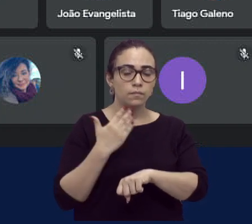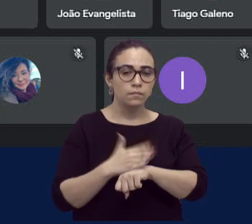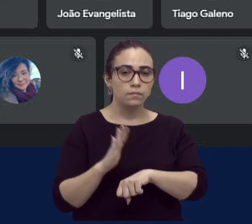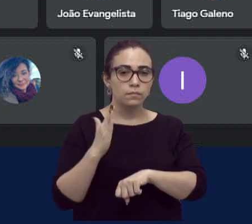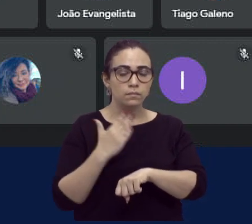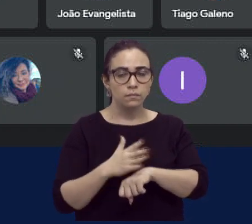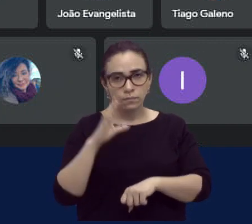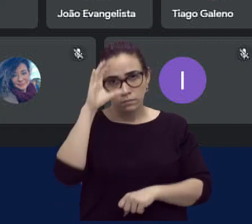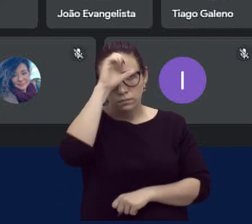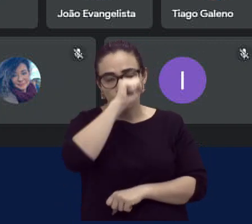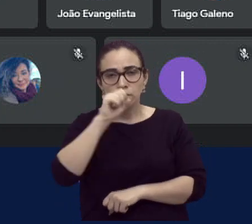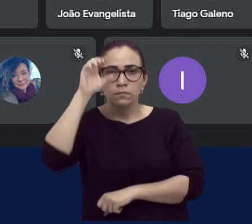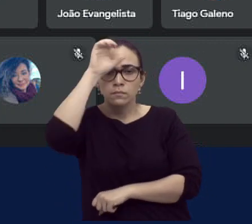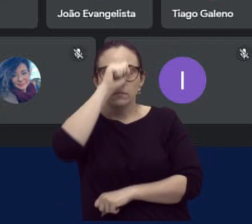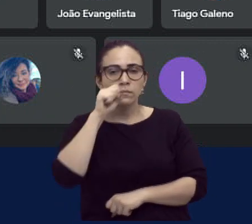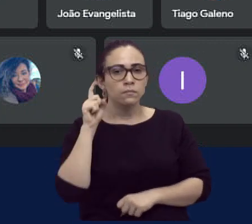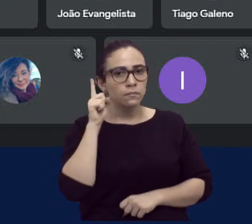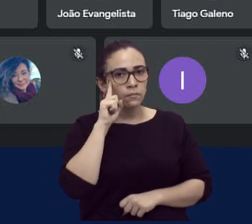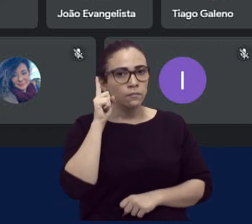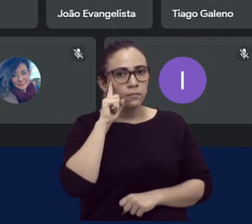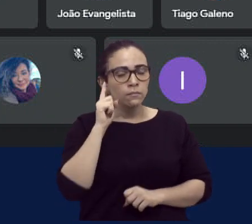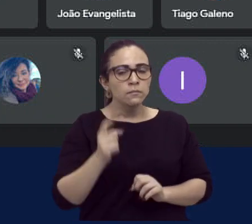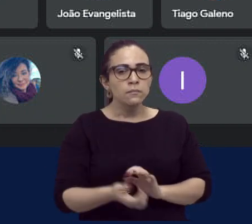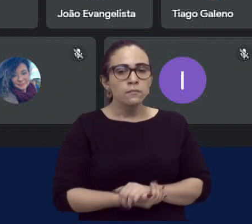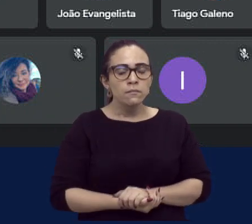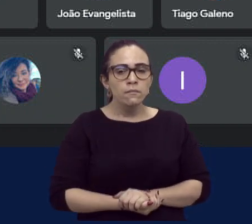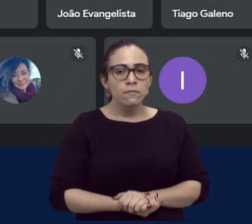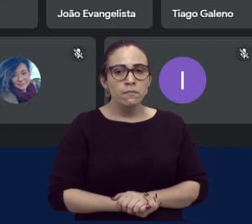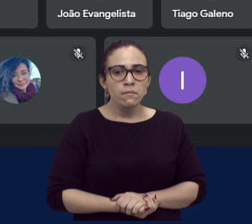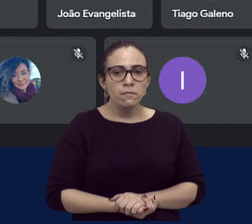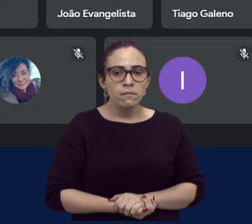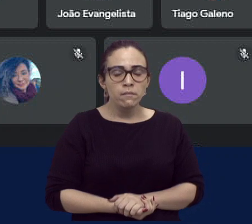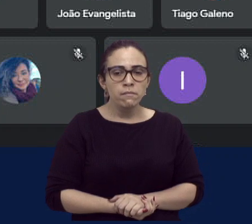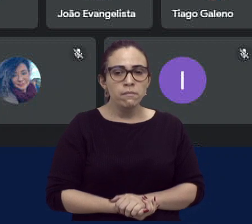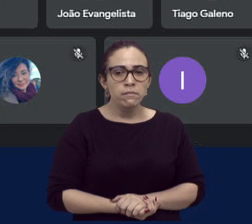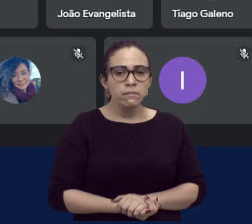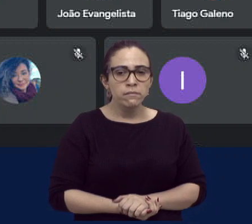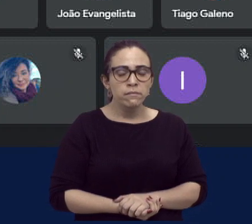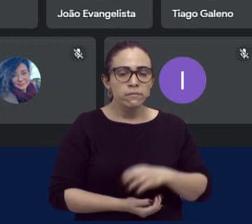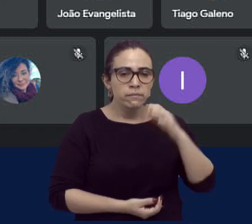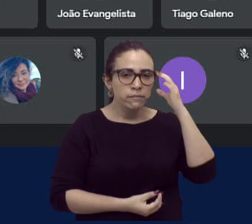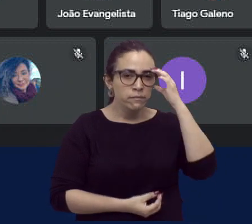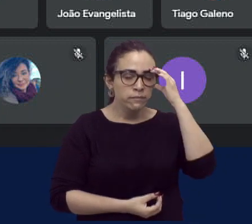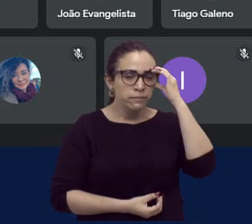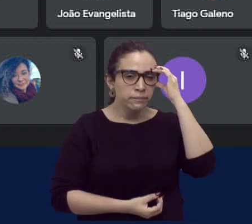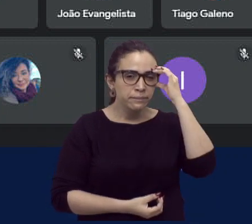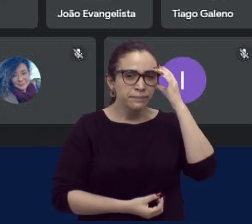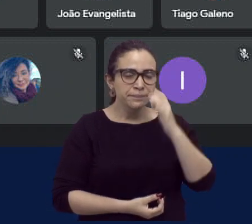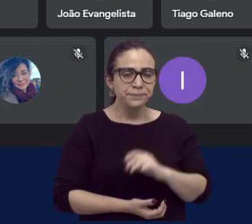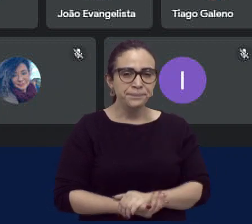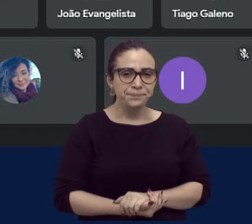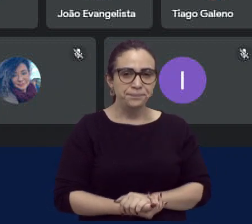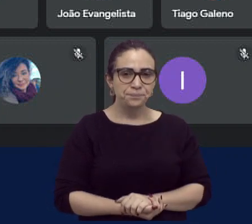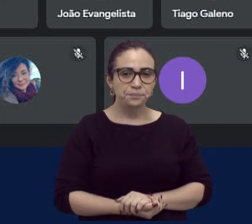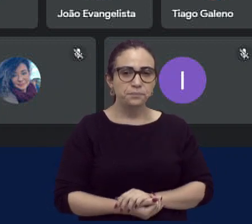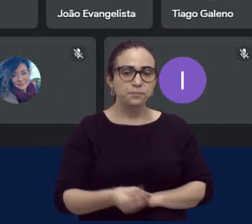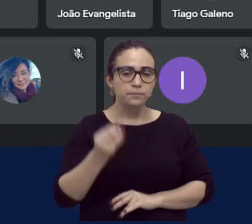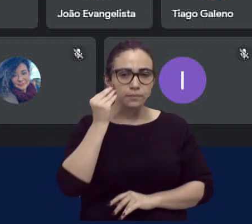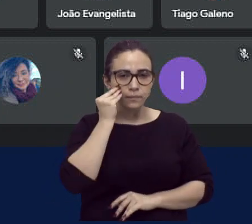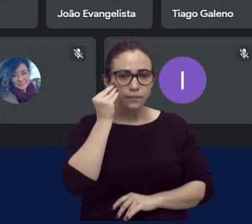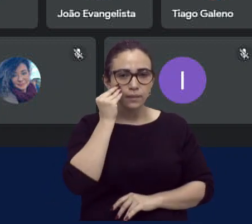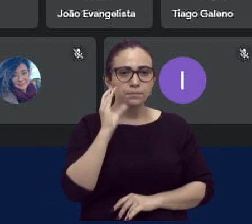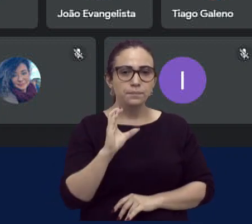aprendendo diariamente. E é interessante a gente experimentar a CNV no dia a dia, gente. É